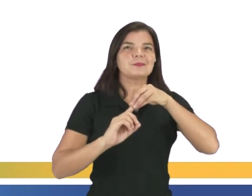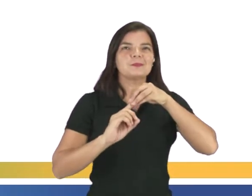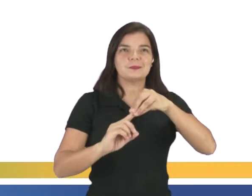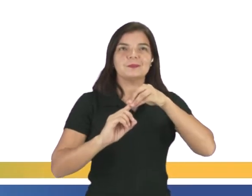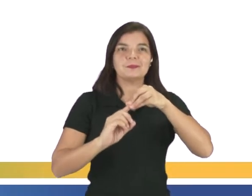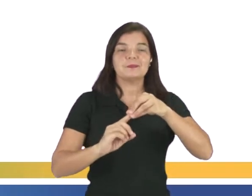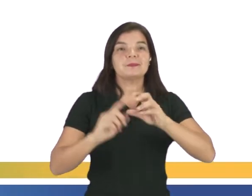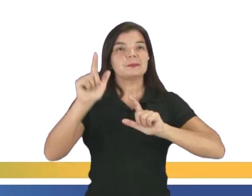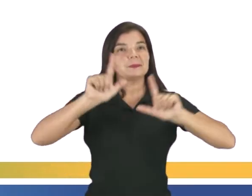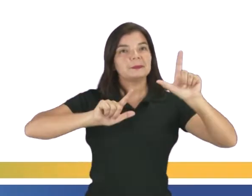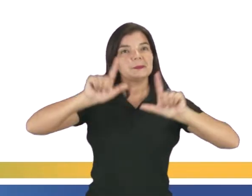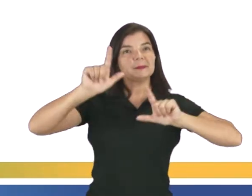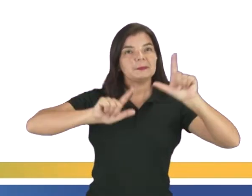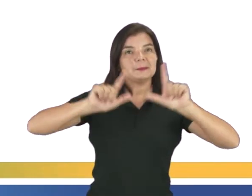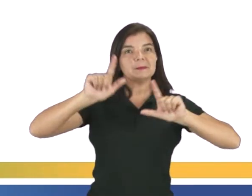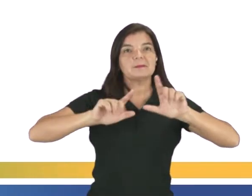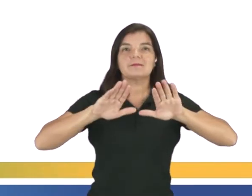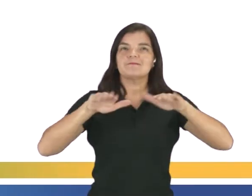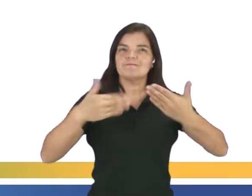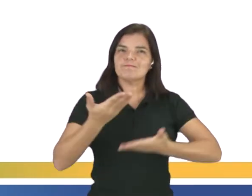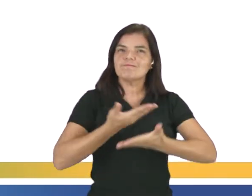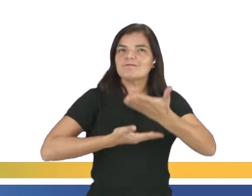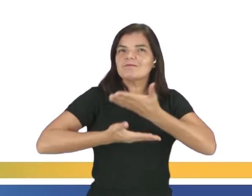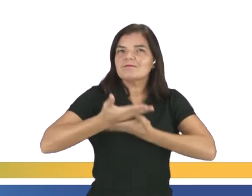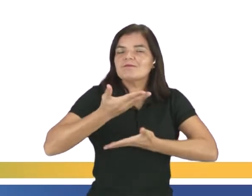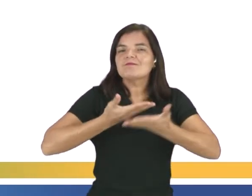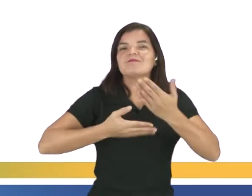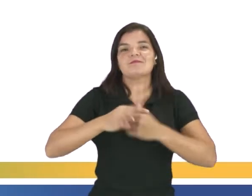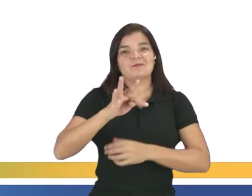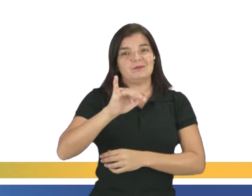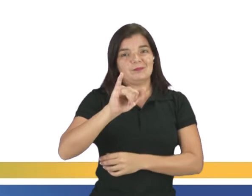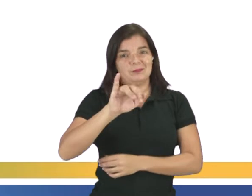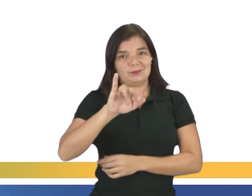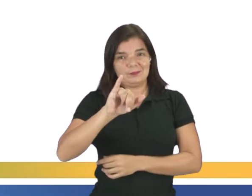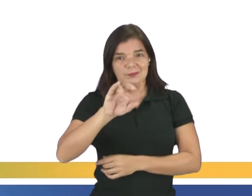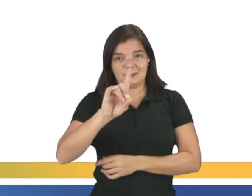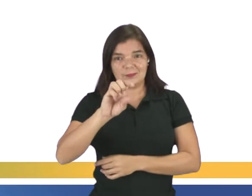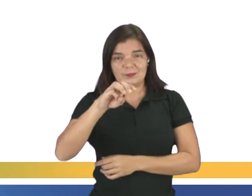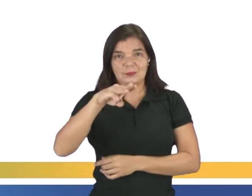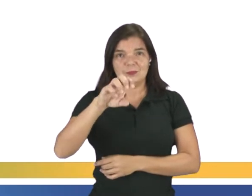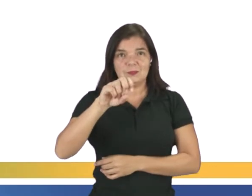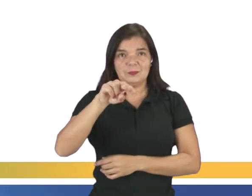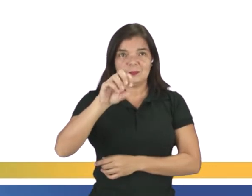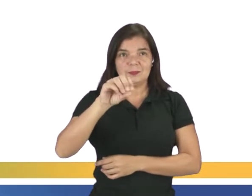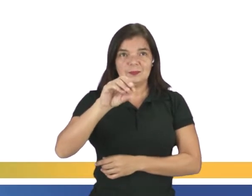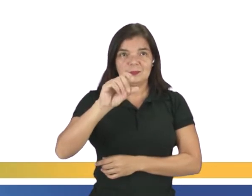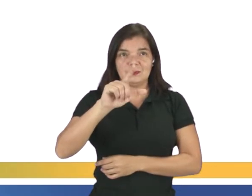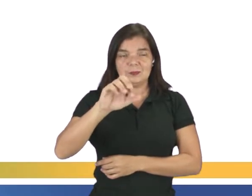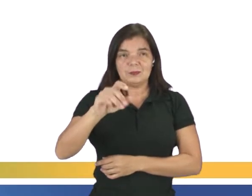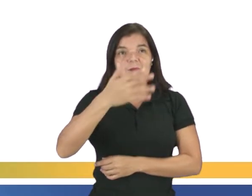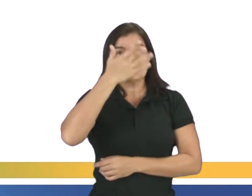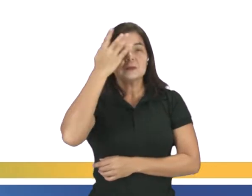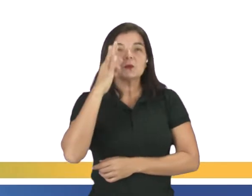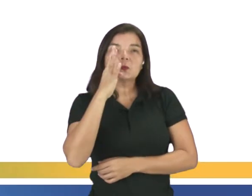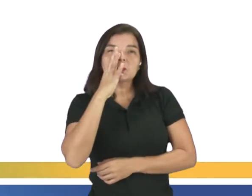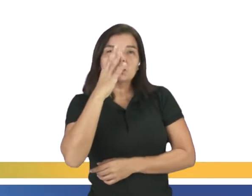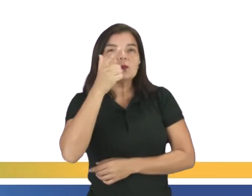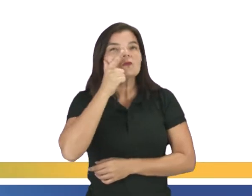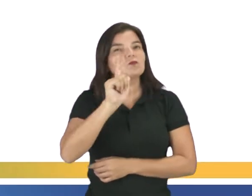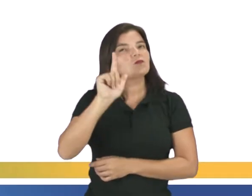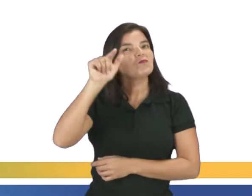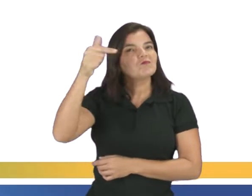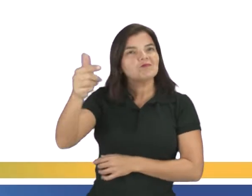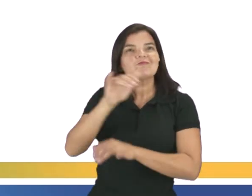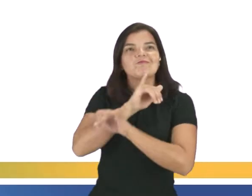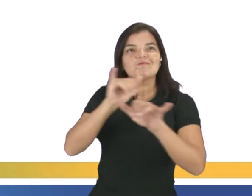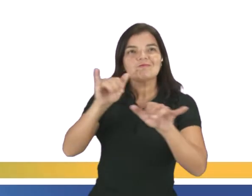este objetivo. E a televisão, apesar de não envolver tridimensionalmente o espectador, consegue um outro